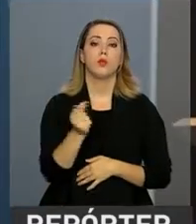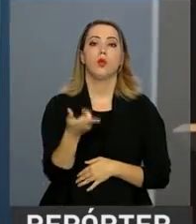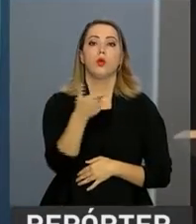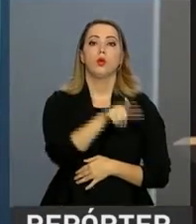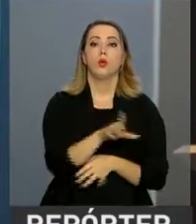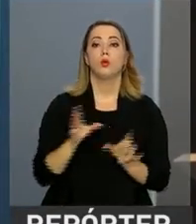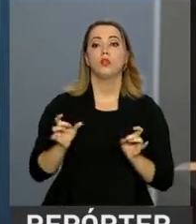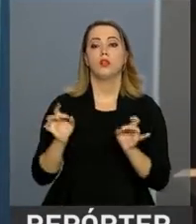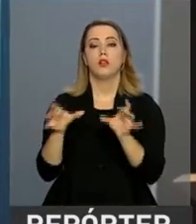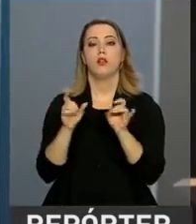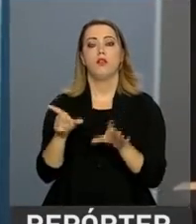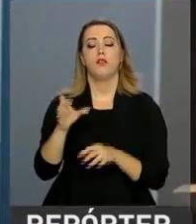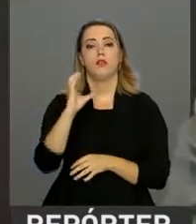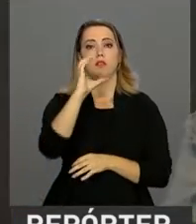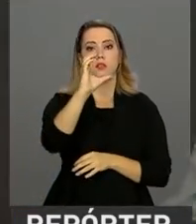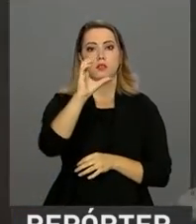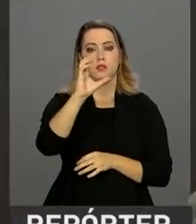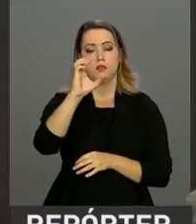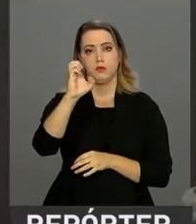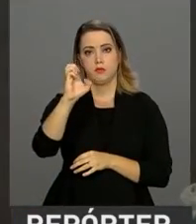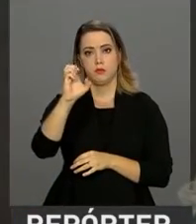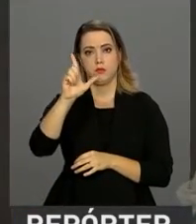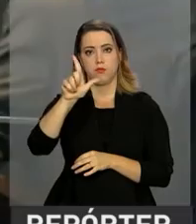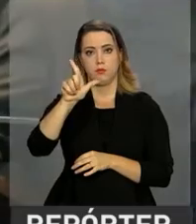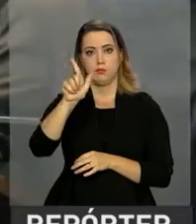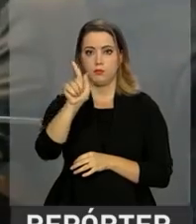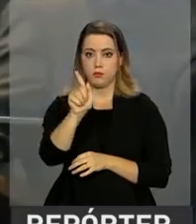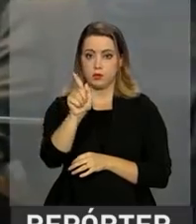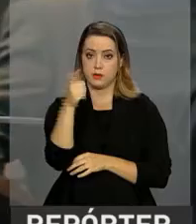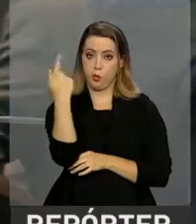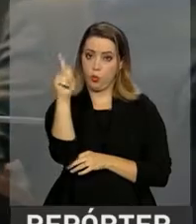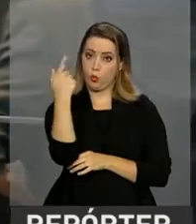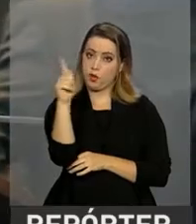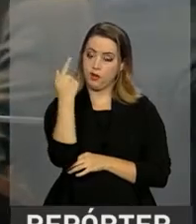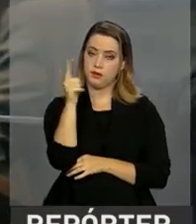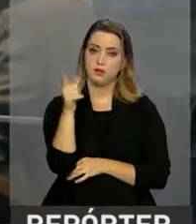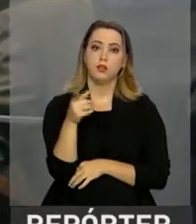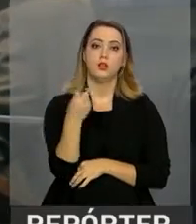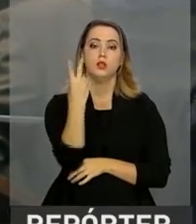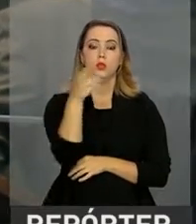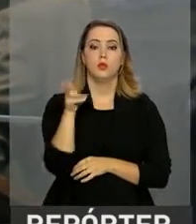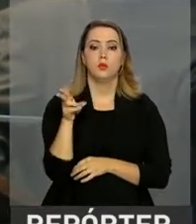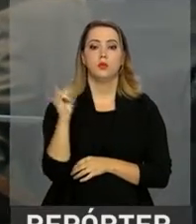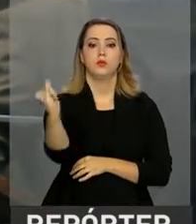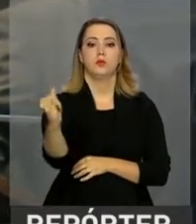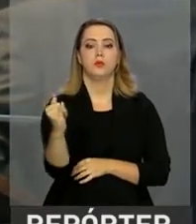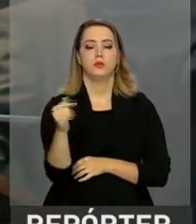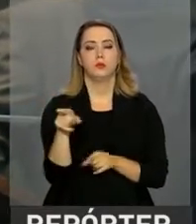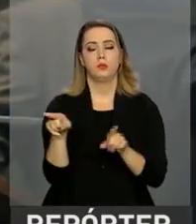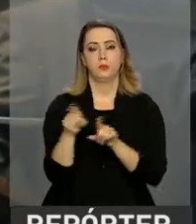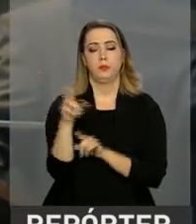venda da CELG, a empresa de distribuição de energia de Goiás, por